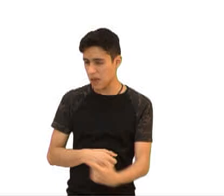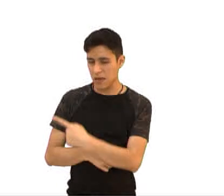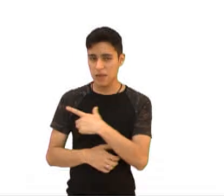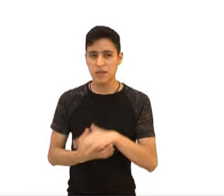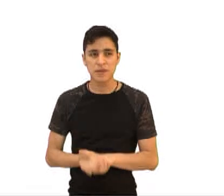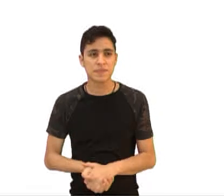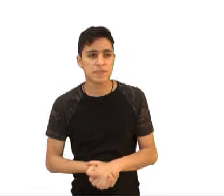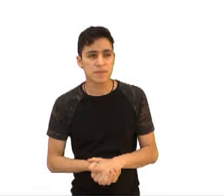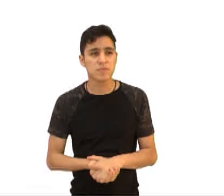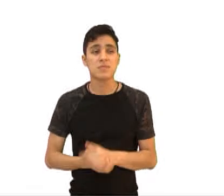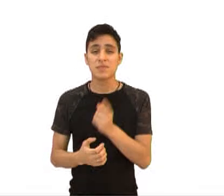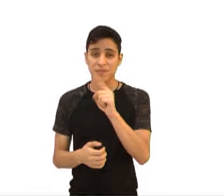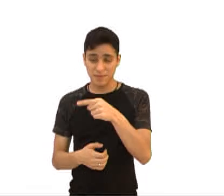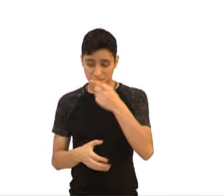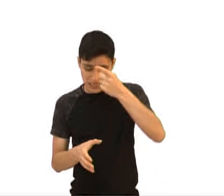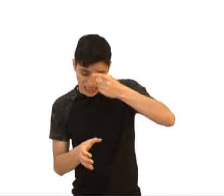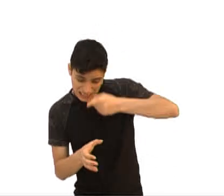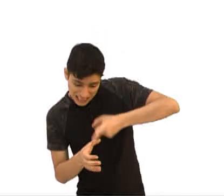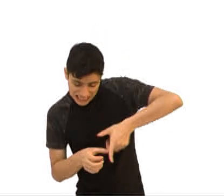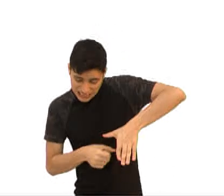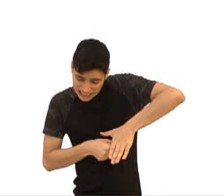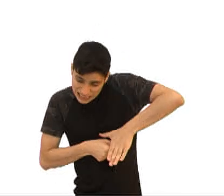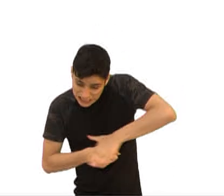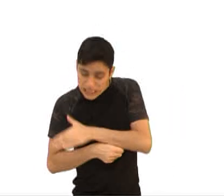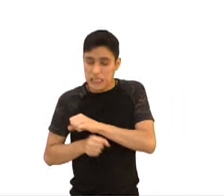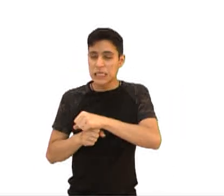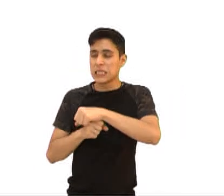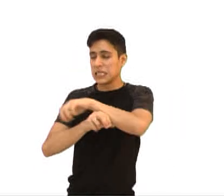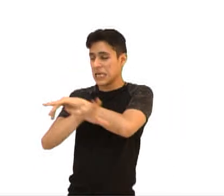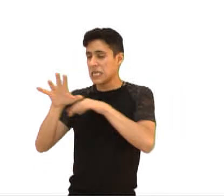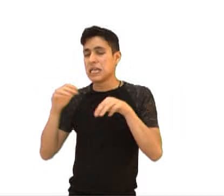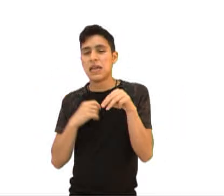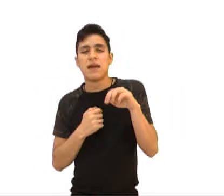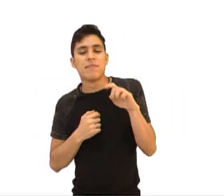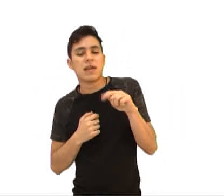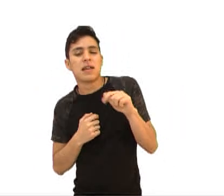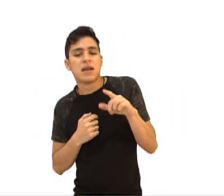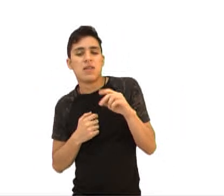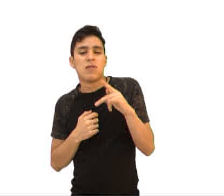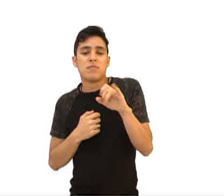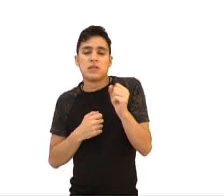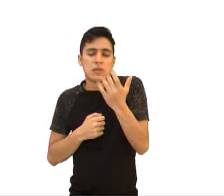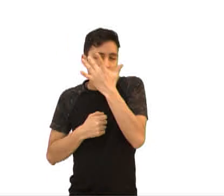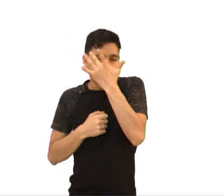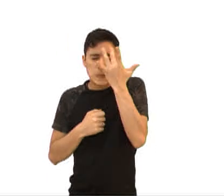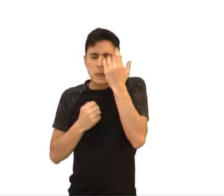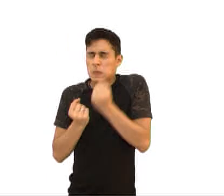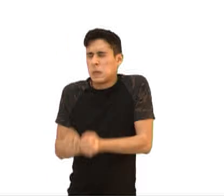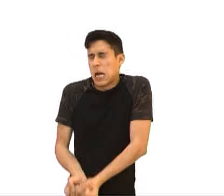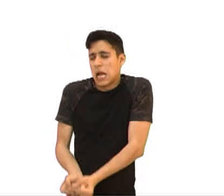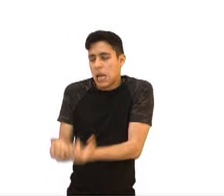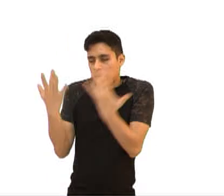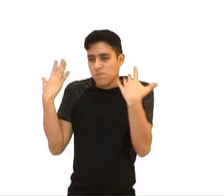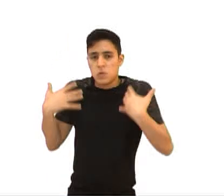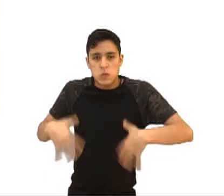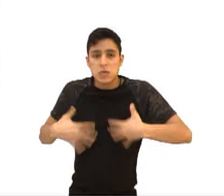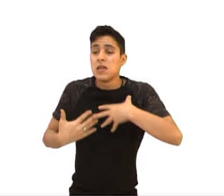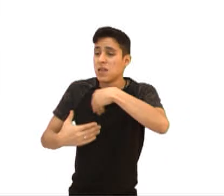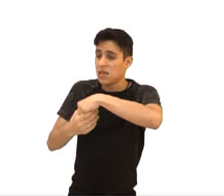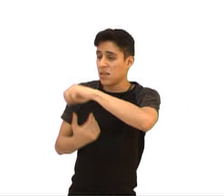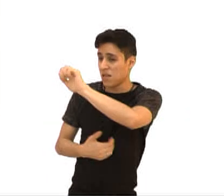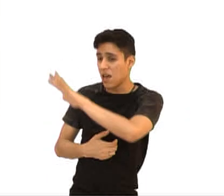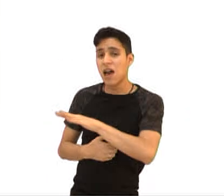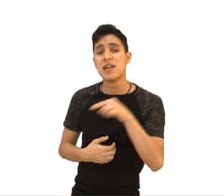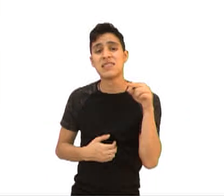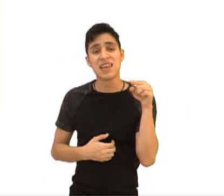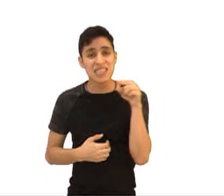Calcutá, Manila, são cidades que são megalópolis, tem uma pressão populacional, uma pressão urbana muito grande, o que dificulta, né,